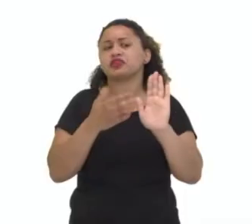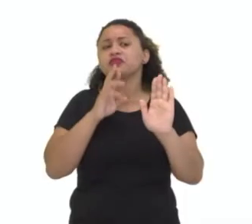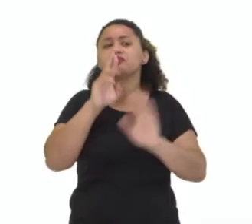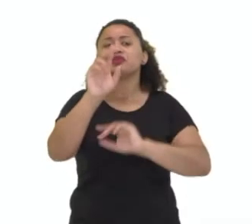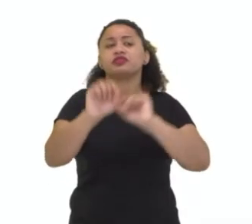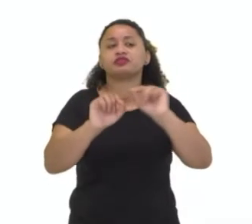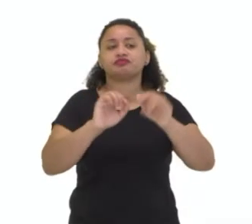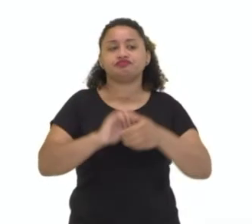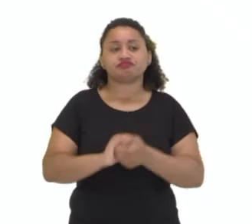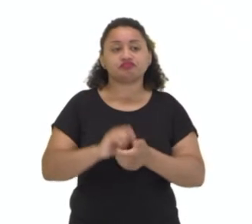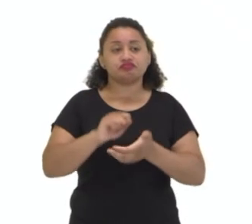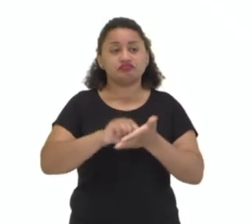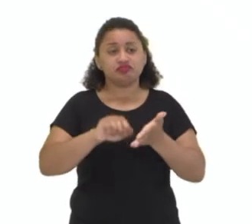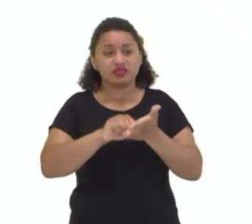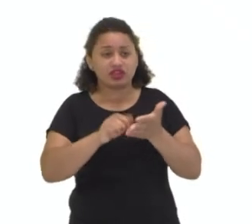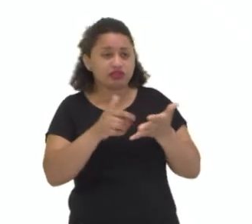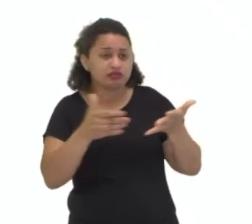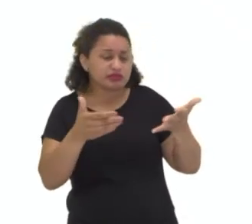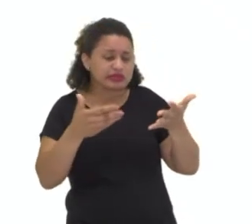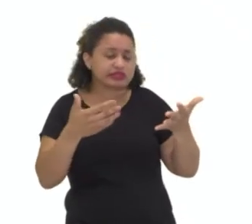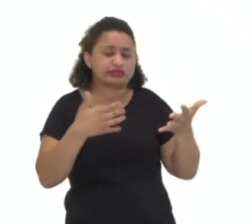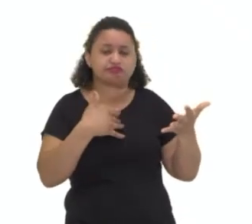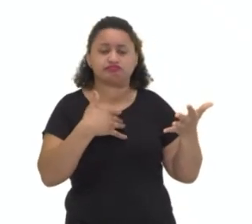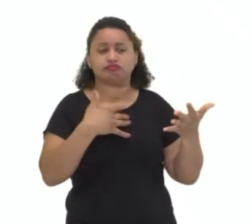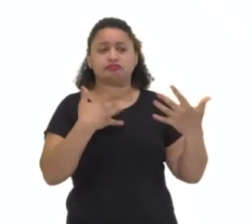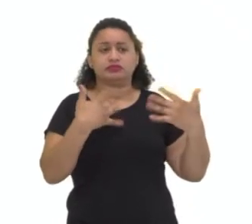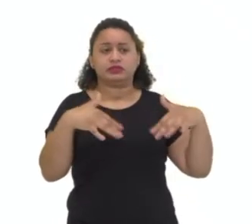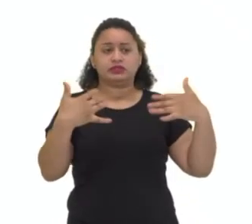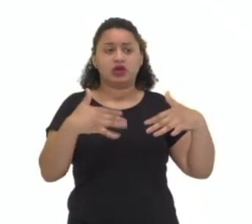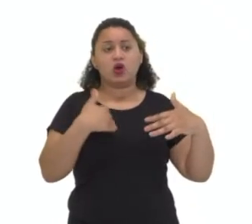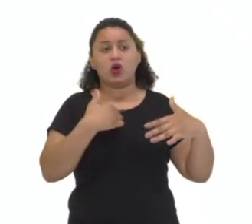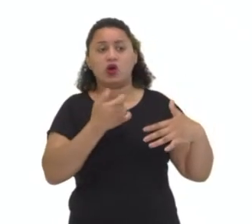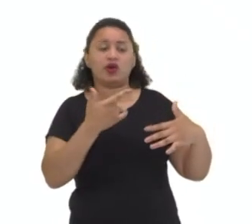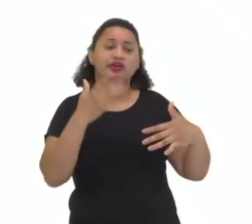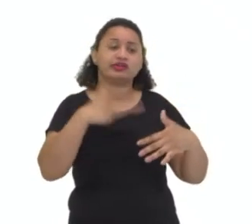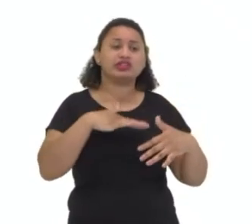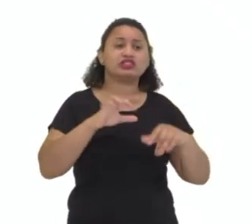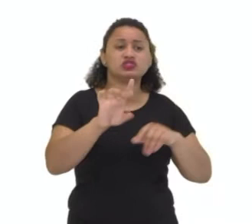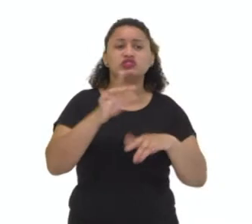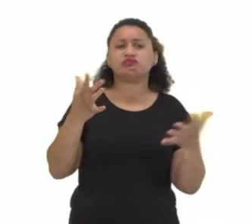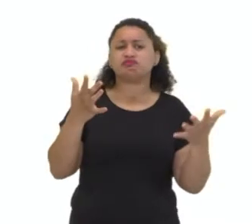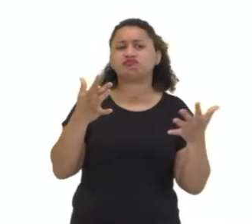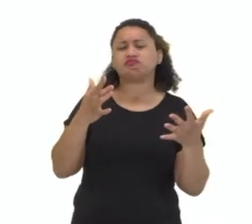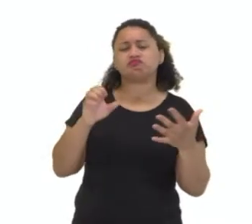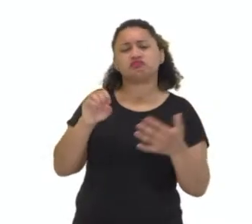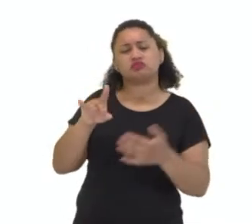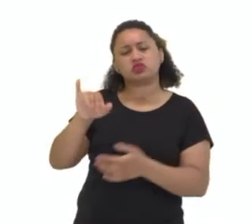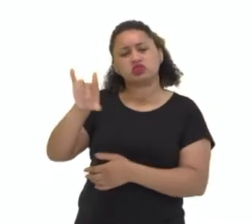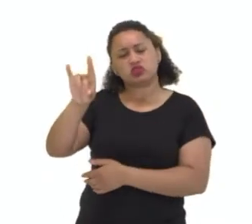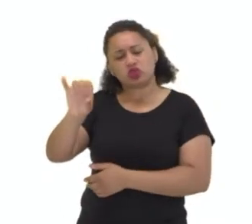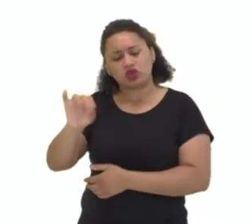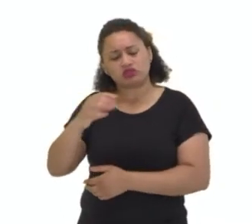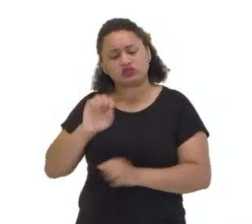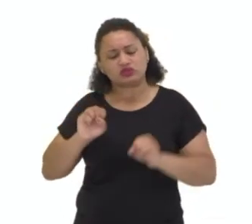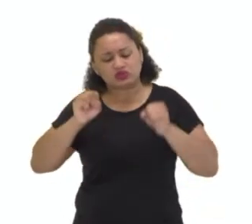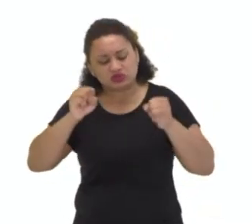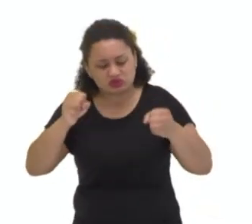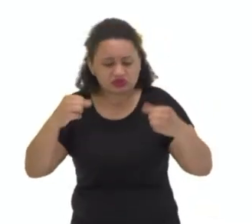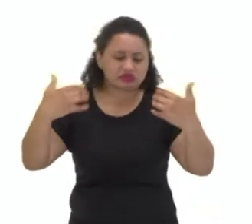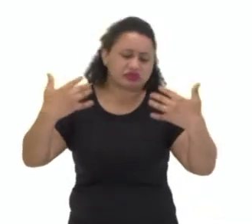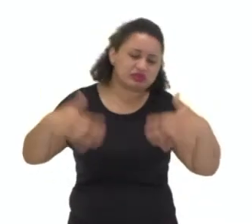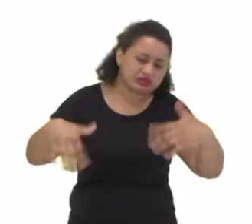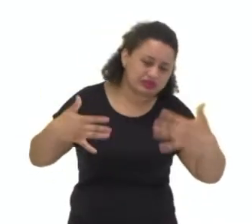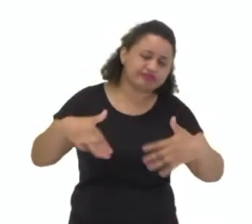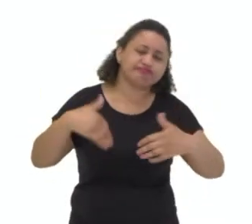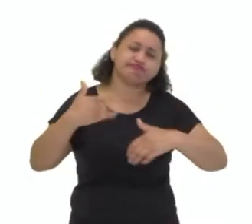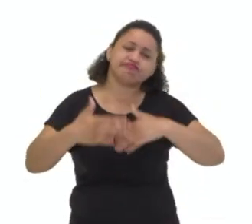Escrever nada tem de apelo sublime ou de patético, como eu disse antes, é apenas sórdido. um esforço penoso, tateante, um andar